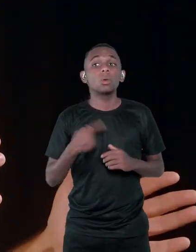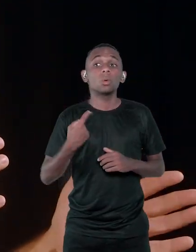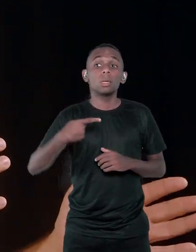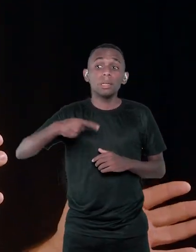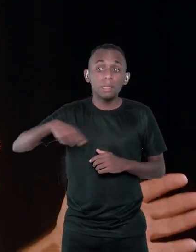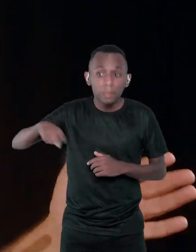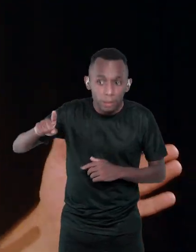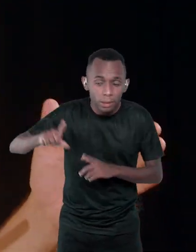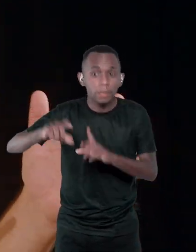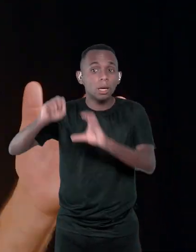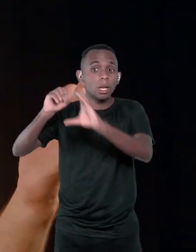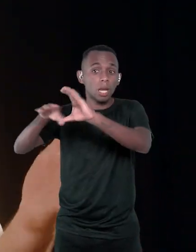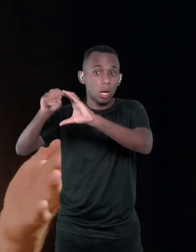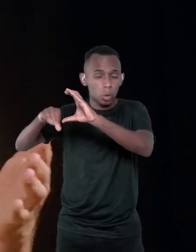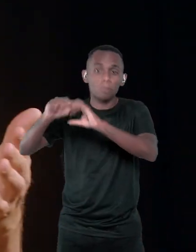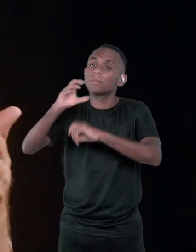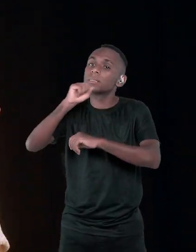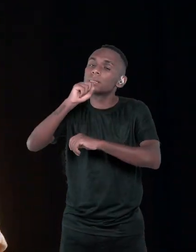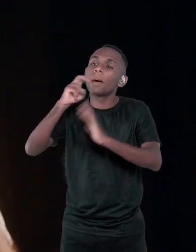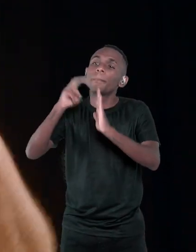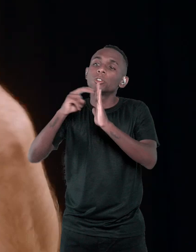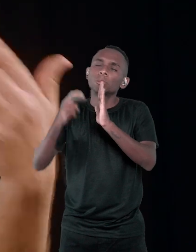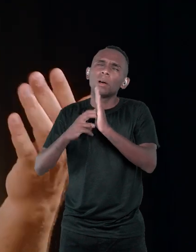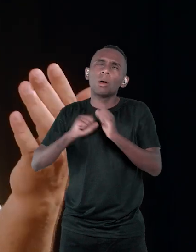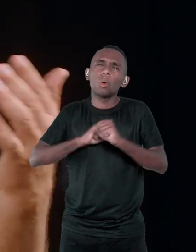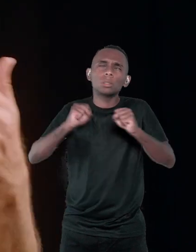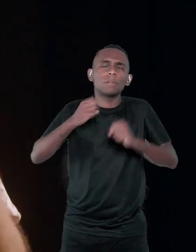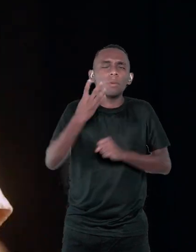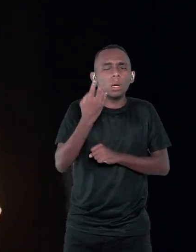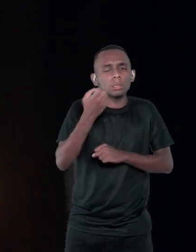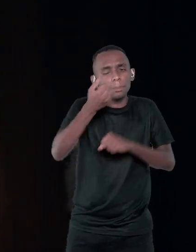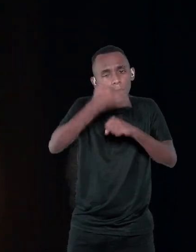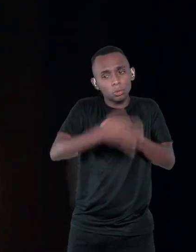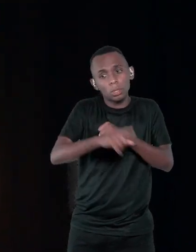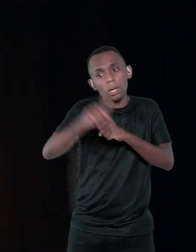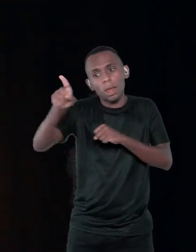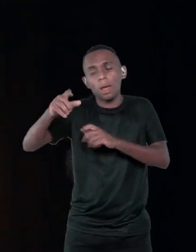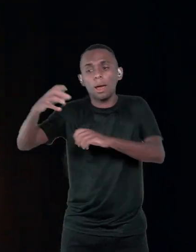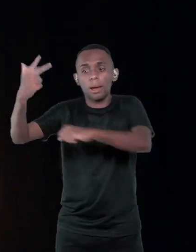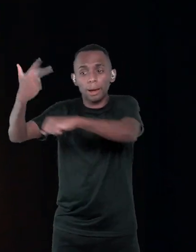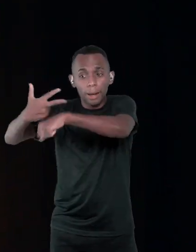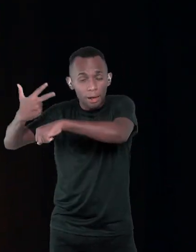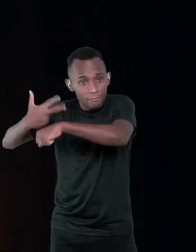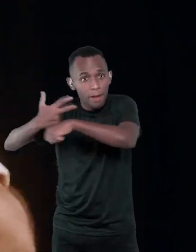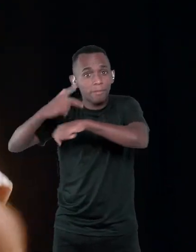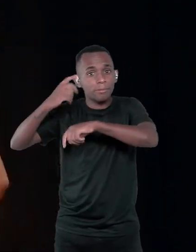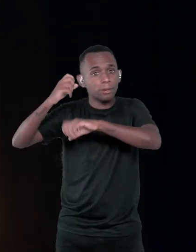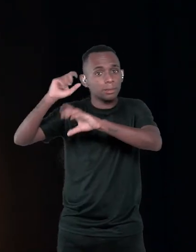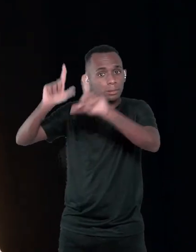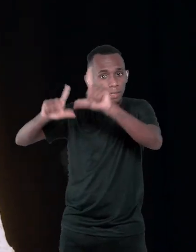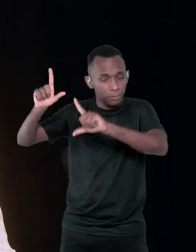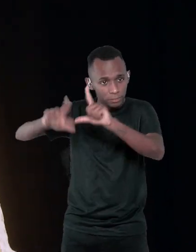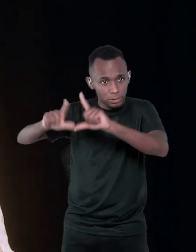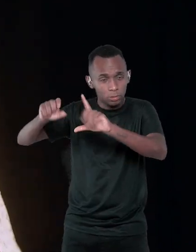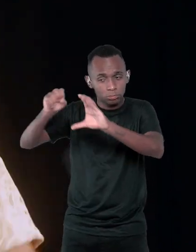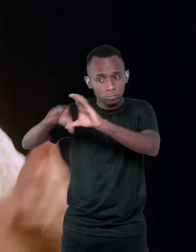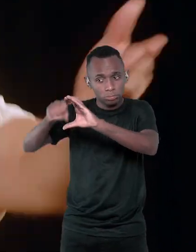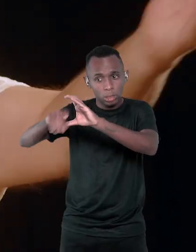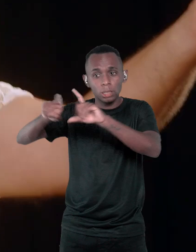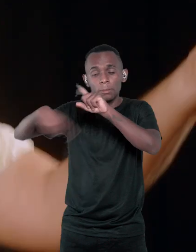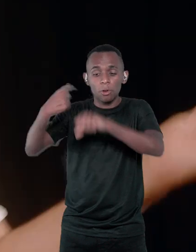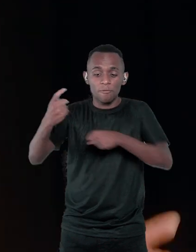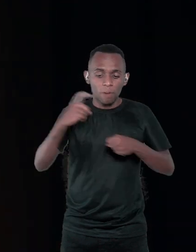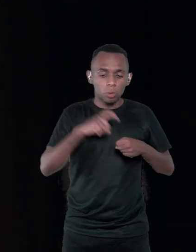aos sábados de manhã. Eu acordava 4 horas da manhã, fazia o programa, voltava para minha casa ao 12:30, não saía mais durante a semana